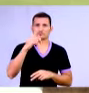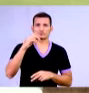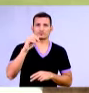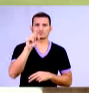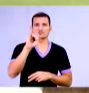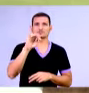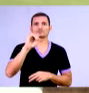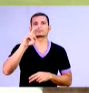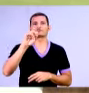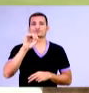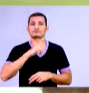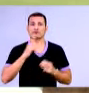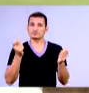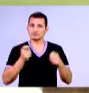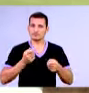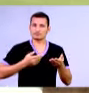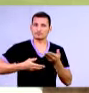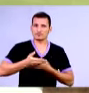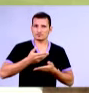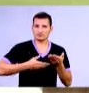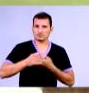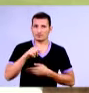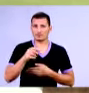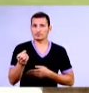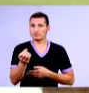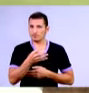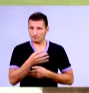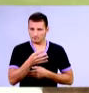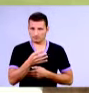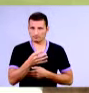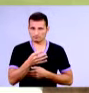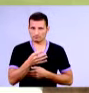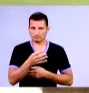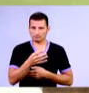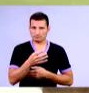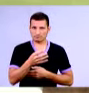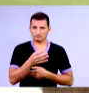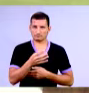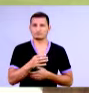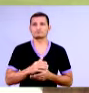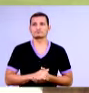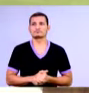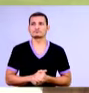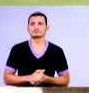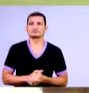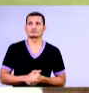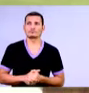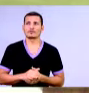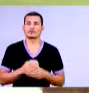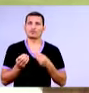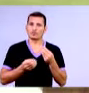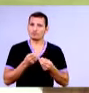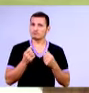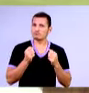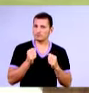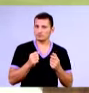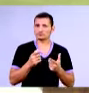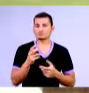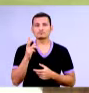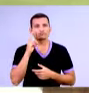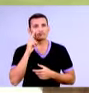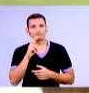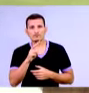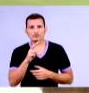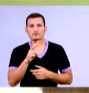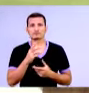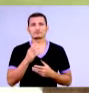que têm essa possibilidade de interação e são novas em relação àquele ambiente interior. E qual que podemos observar, qual é a sequência de interações